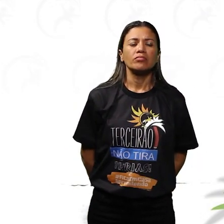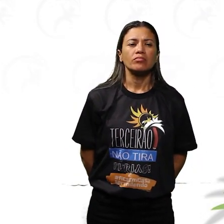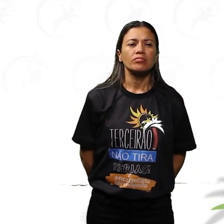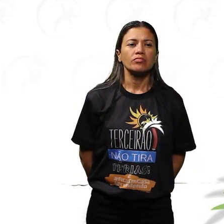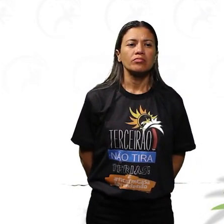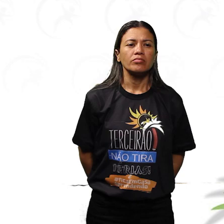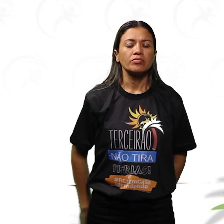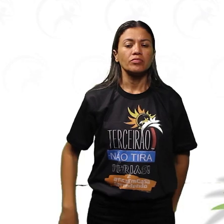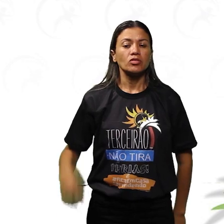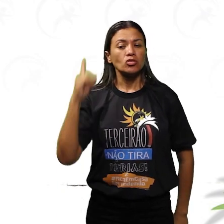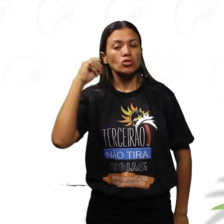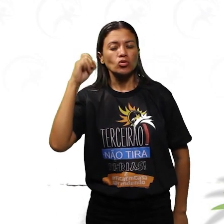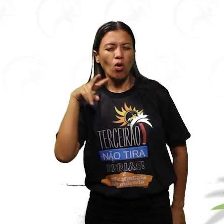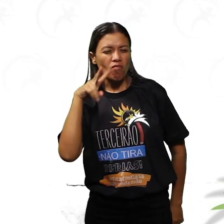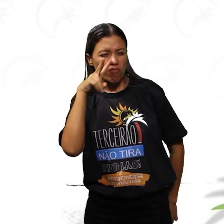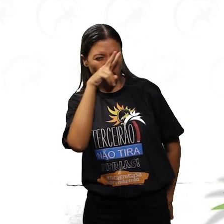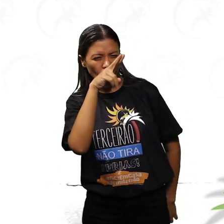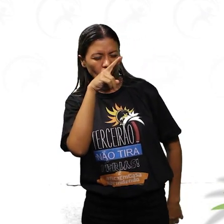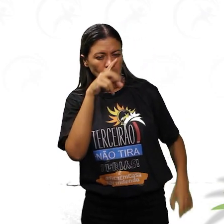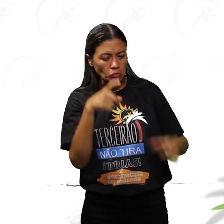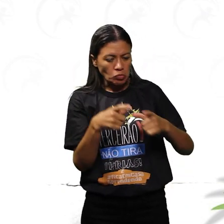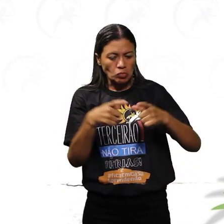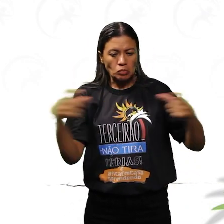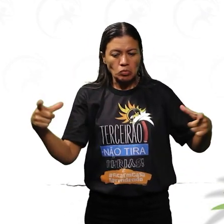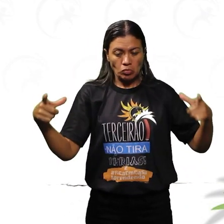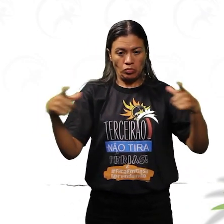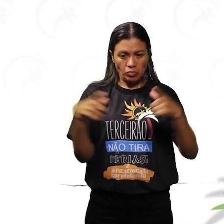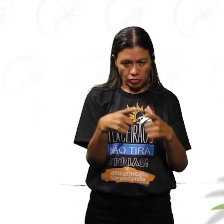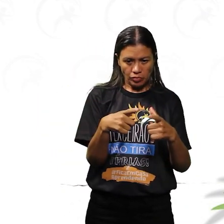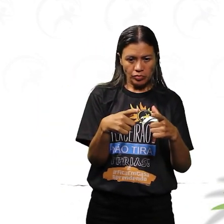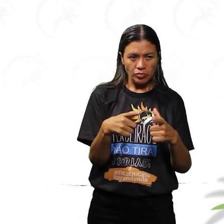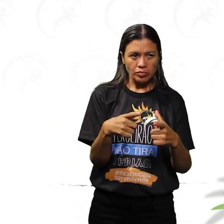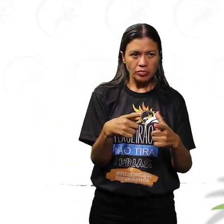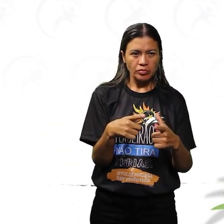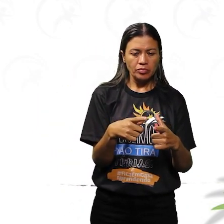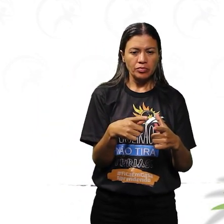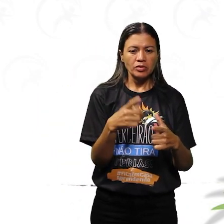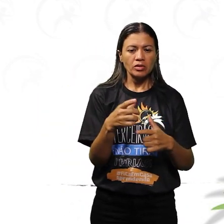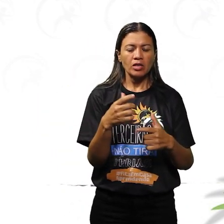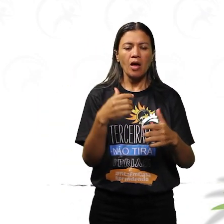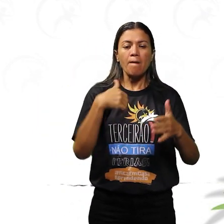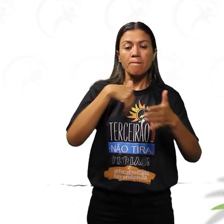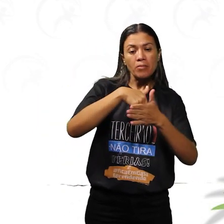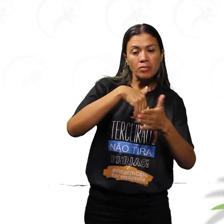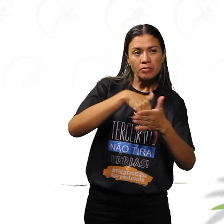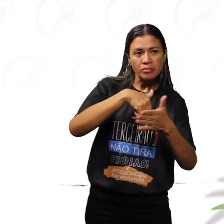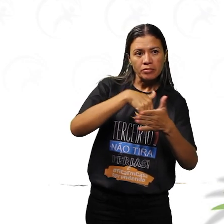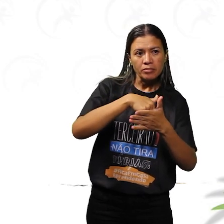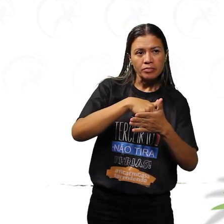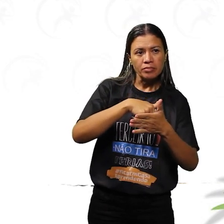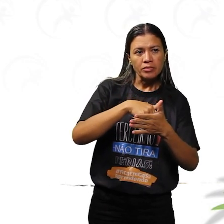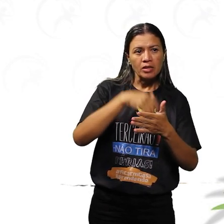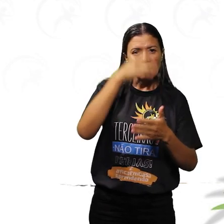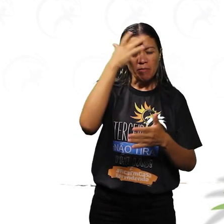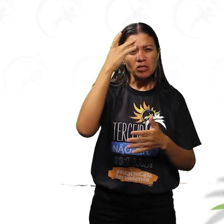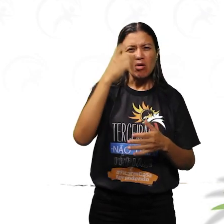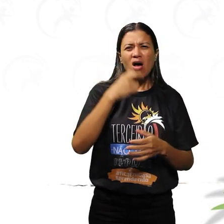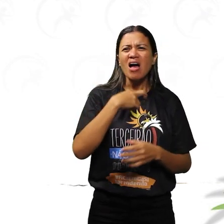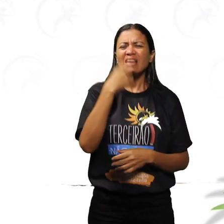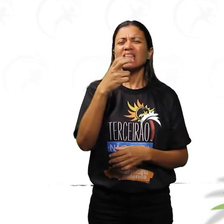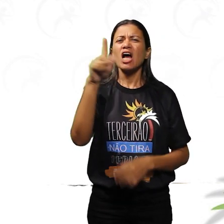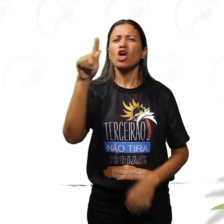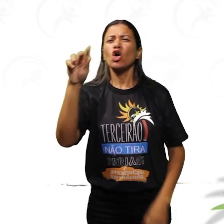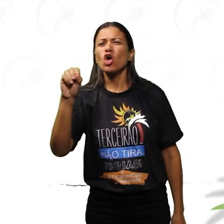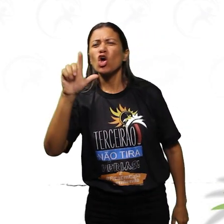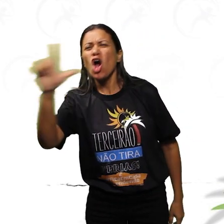intensidade, de um som forte, ou seja, de grande intensidade. Em um jogo de futebol, um torcedor grita gol